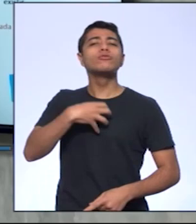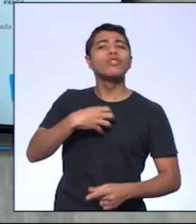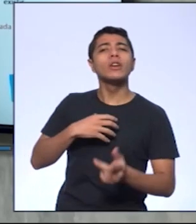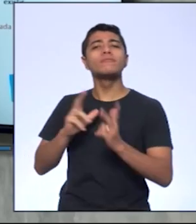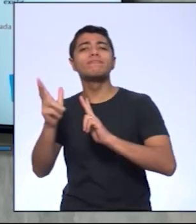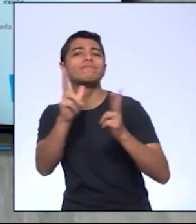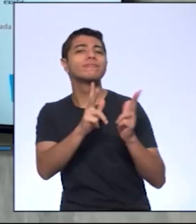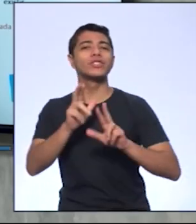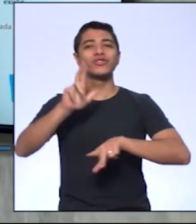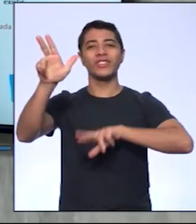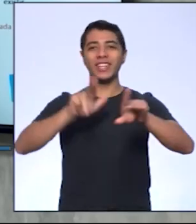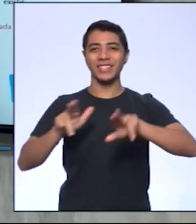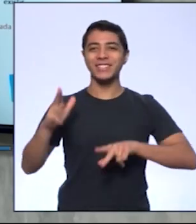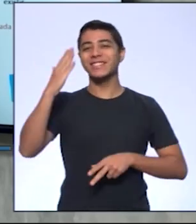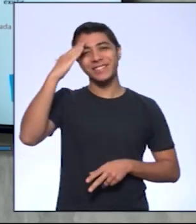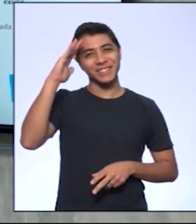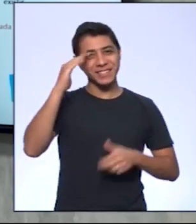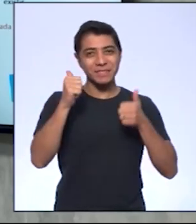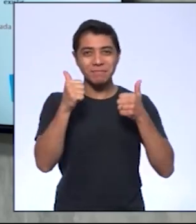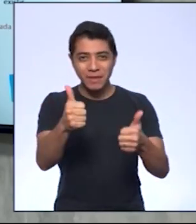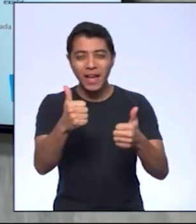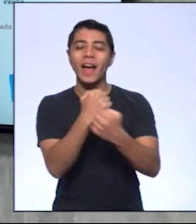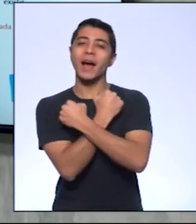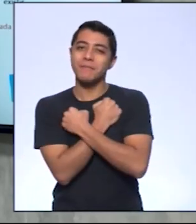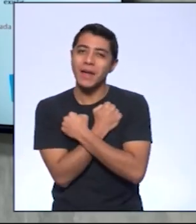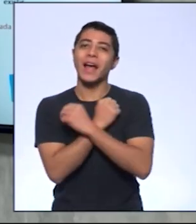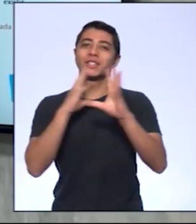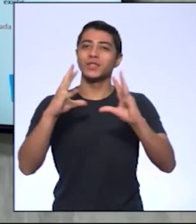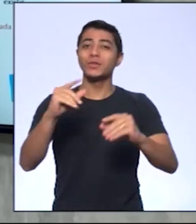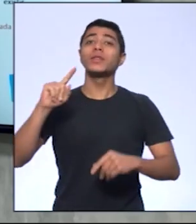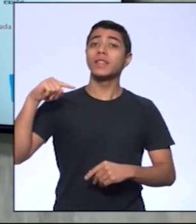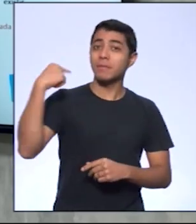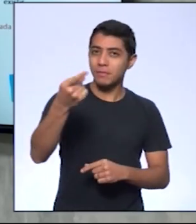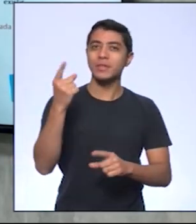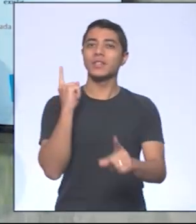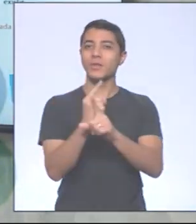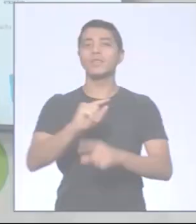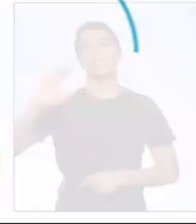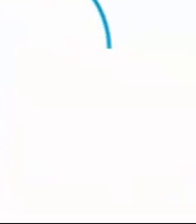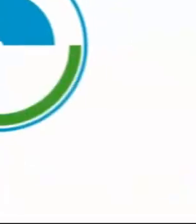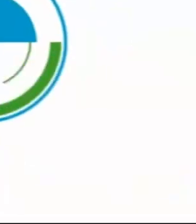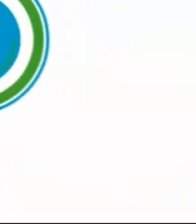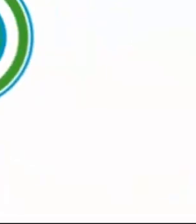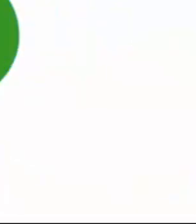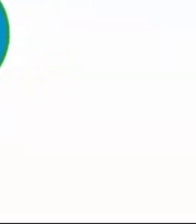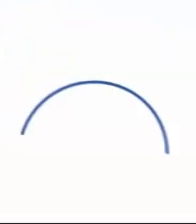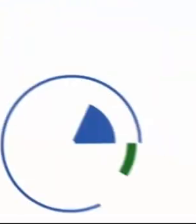tão distinta. Belezinha? Um grande abraço a todos vocês, a gente se vê em breve. Tchau, minha gente!